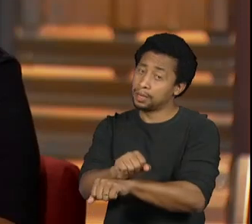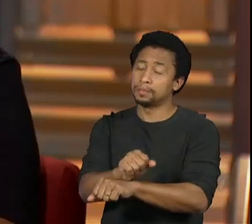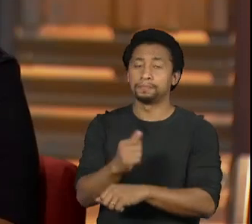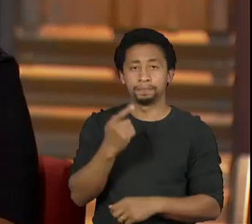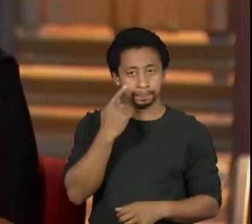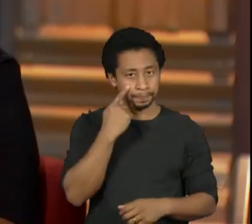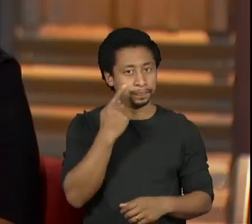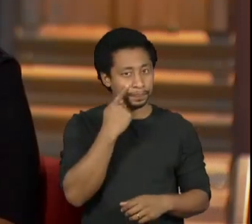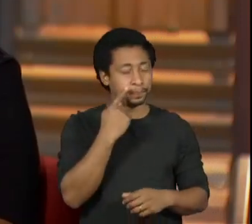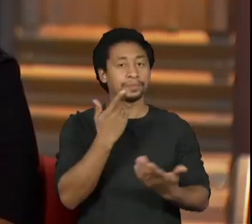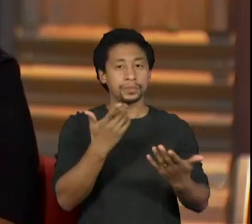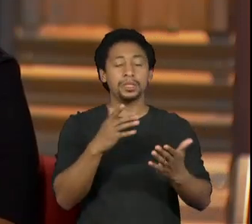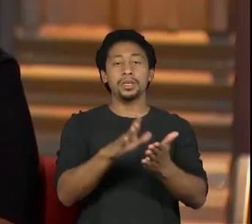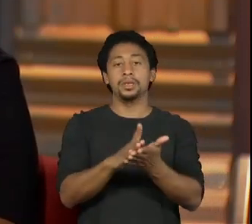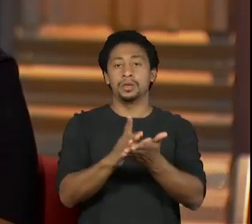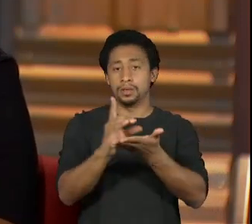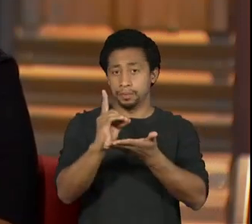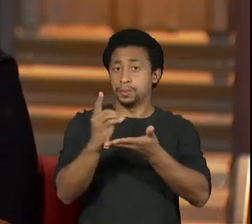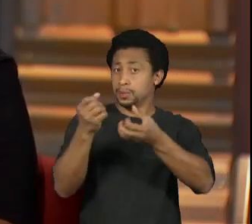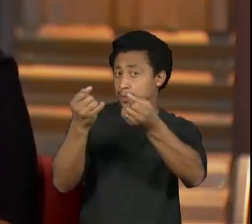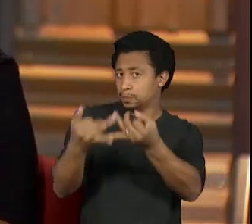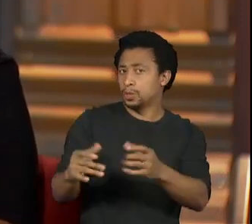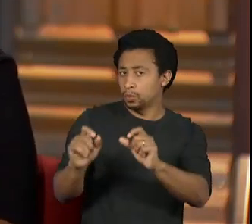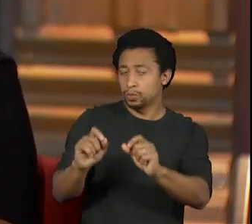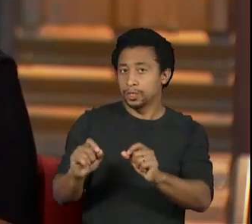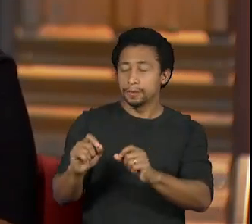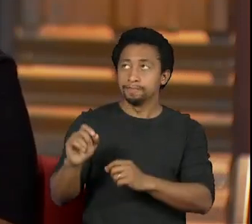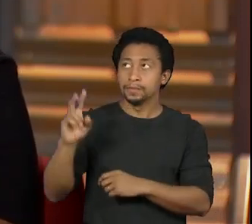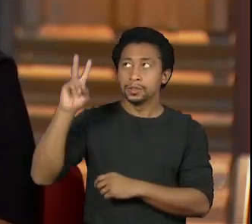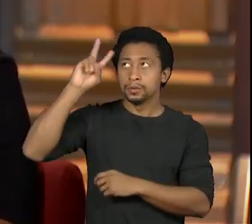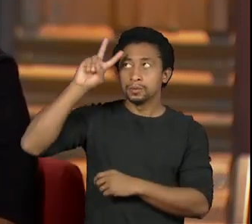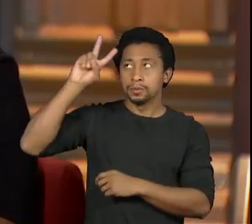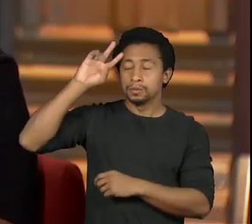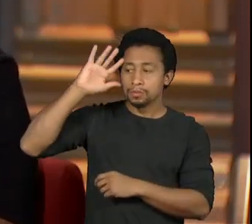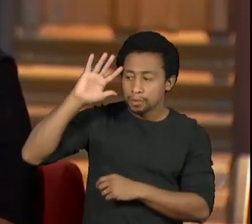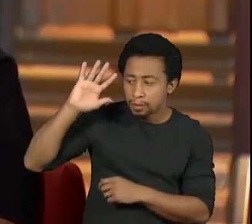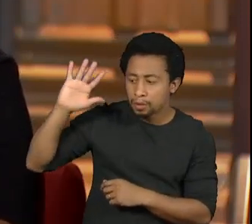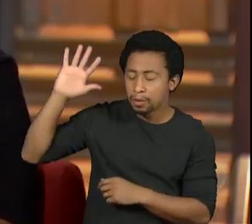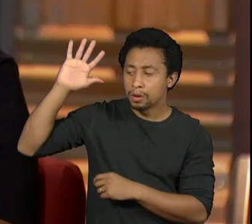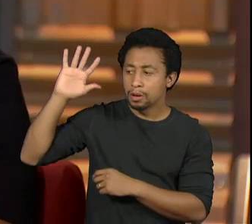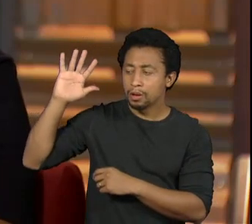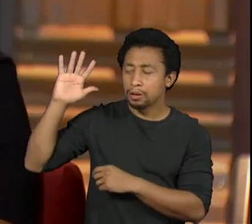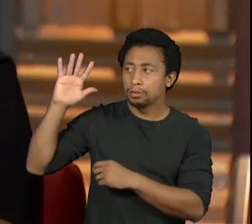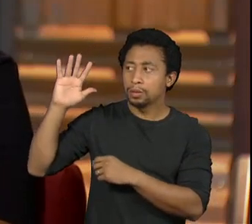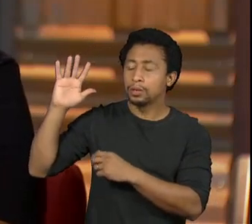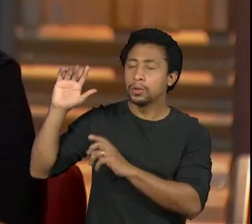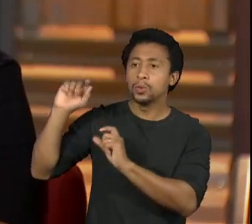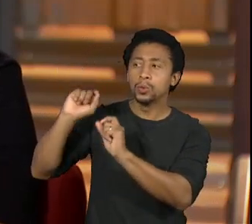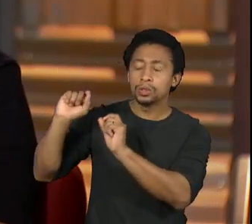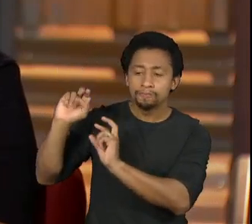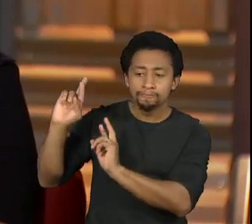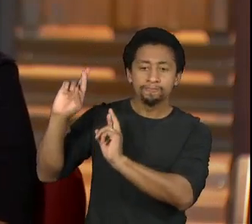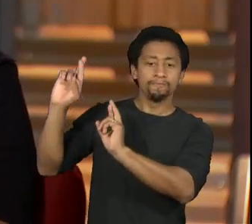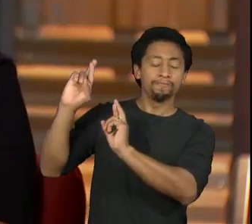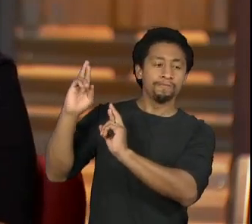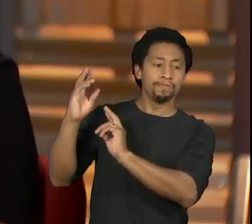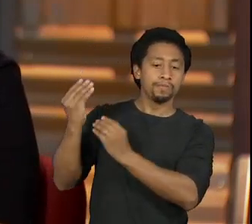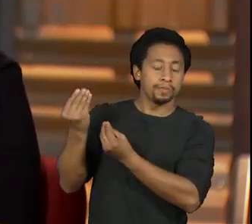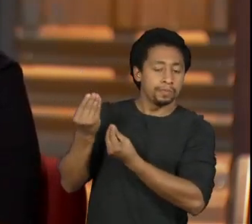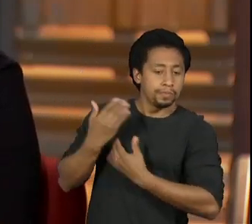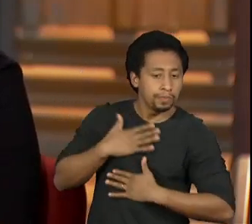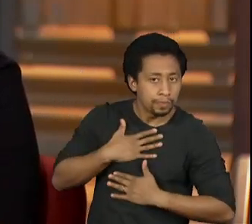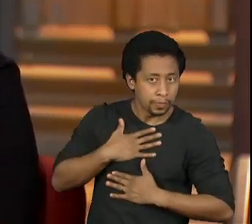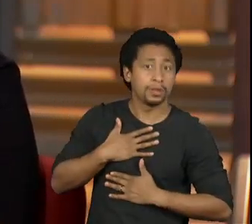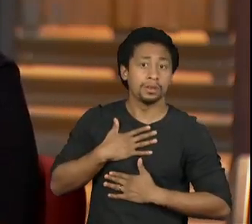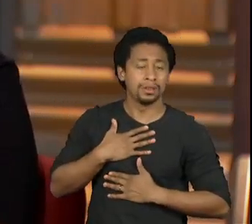Quero trazer à memória aquilo que me dá esperança não acho que isso seja o time tô vendo